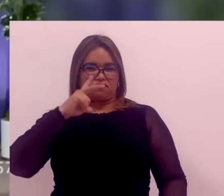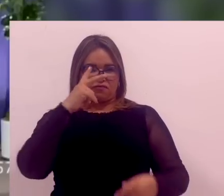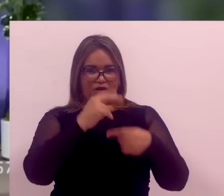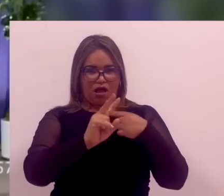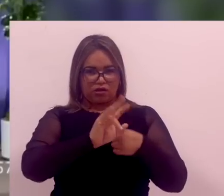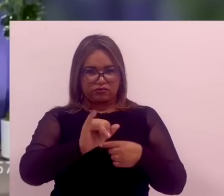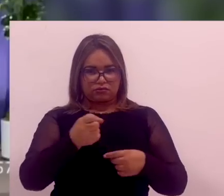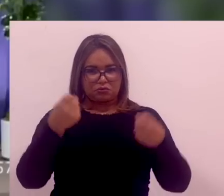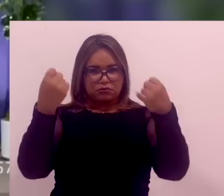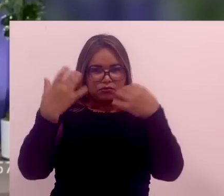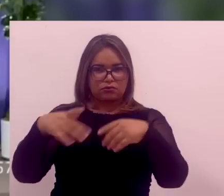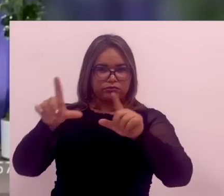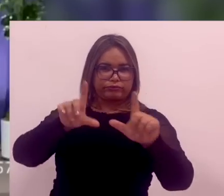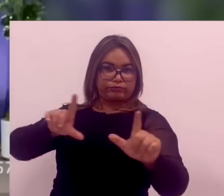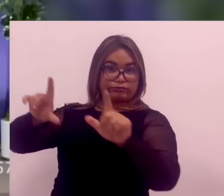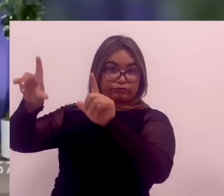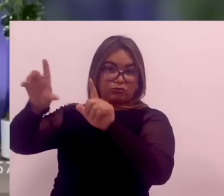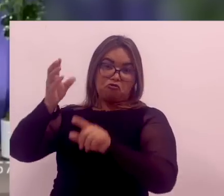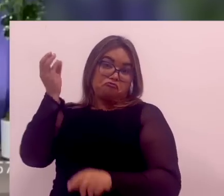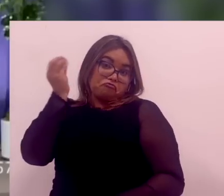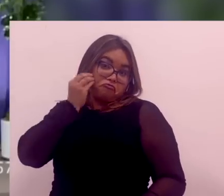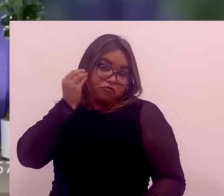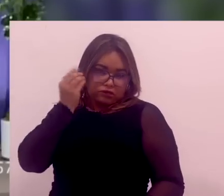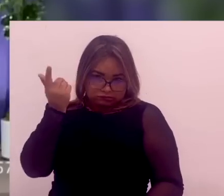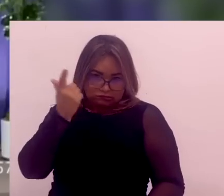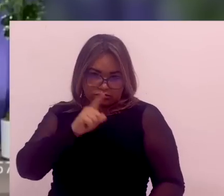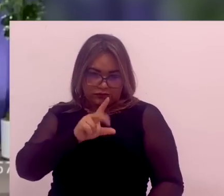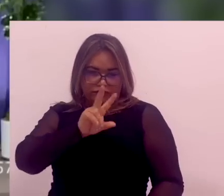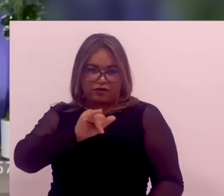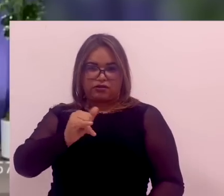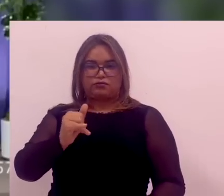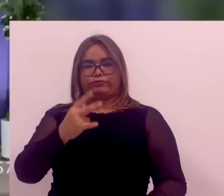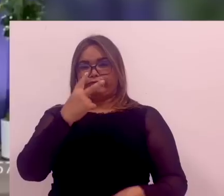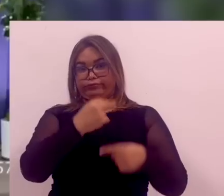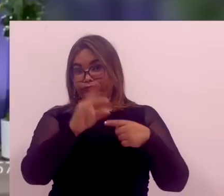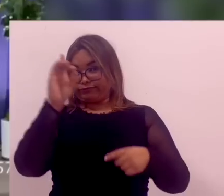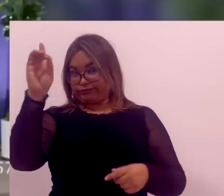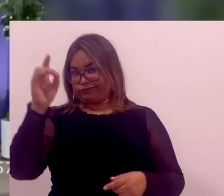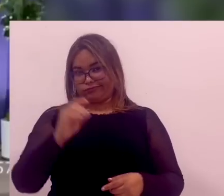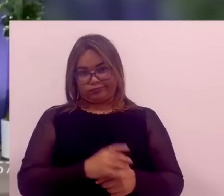vencer. Bem, vamos ver se vai mesmo.